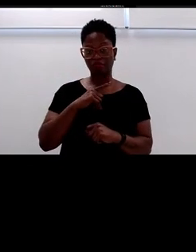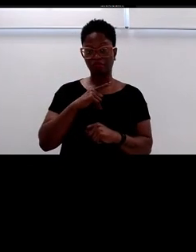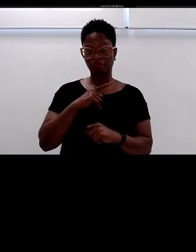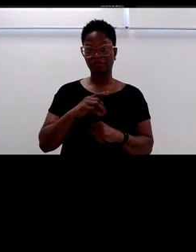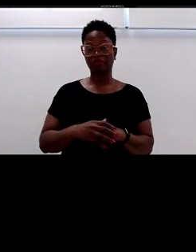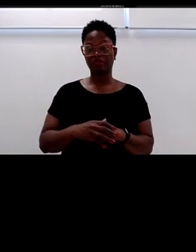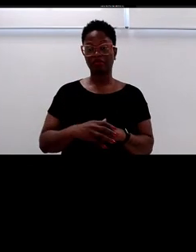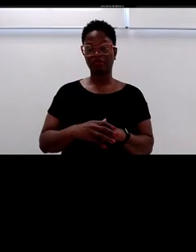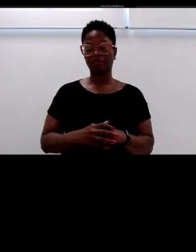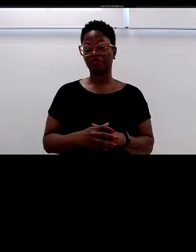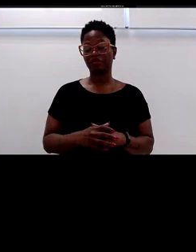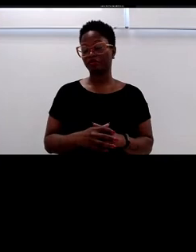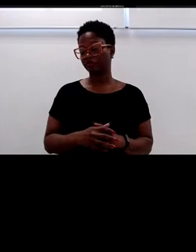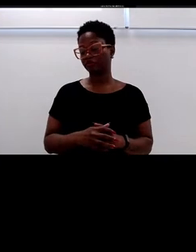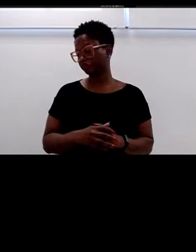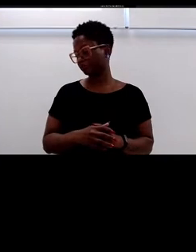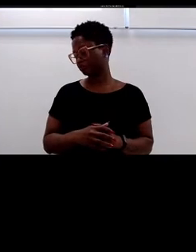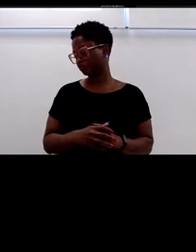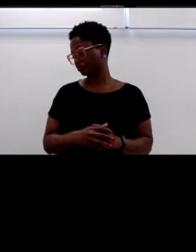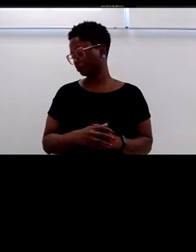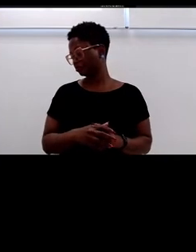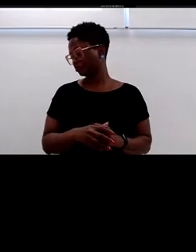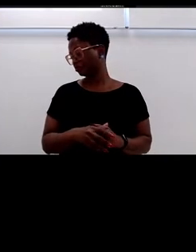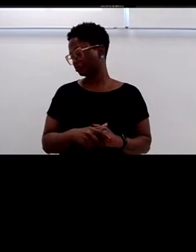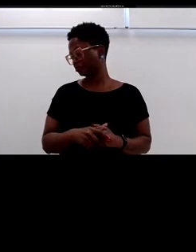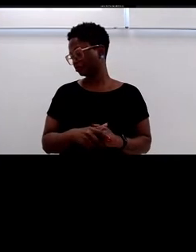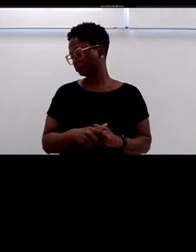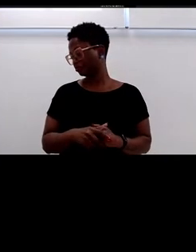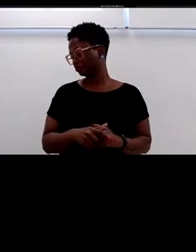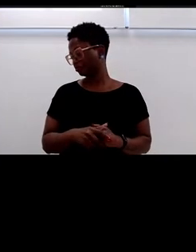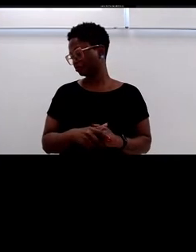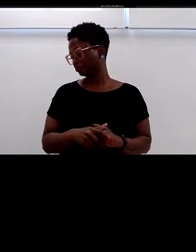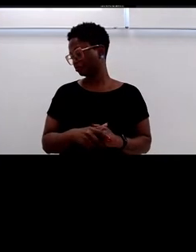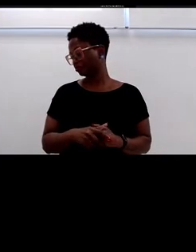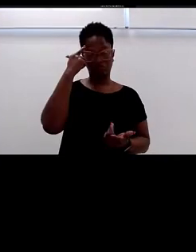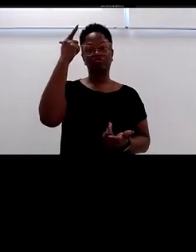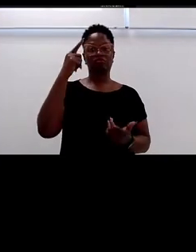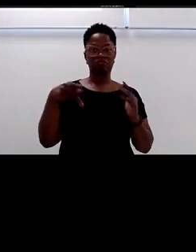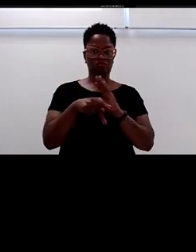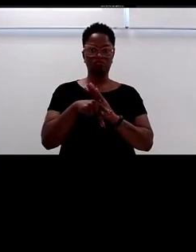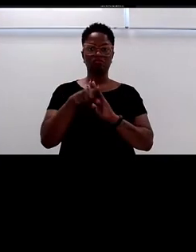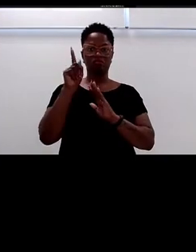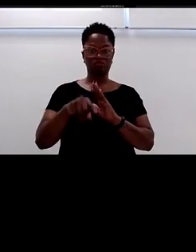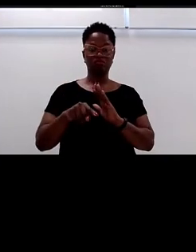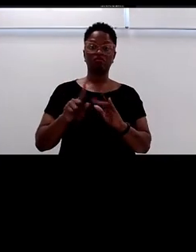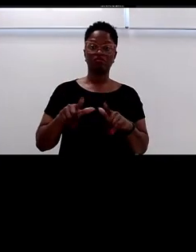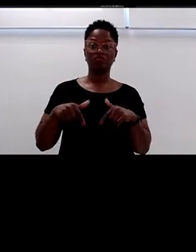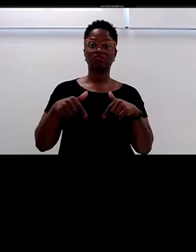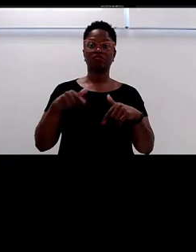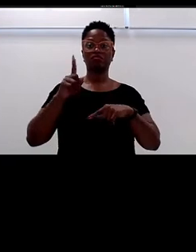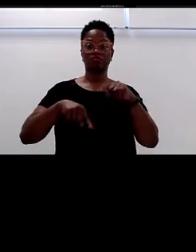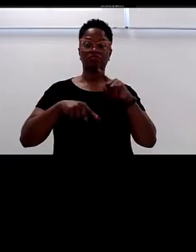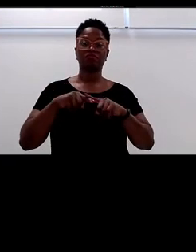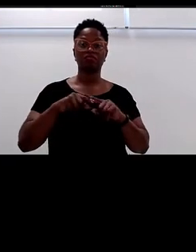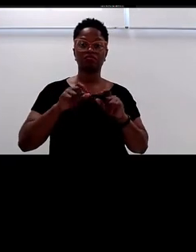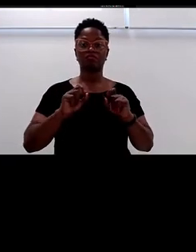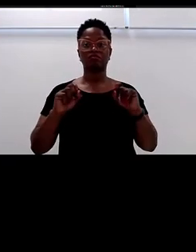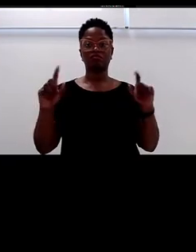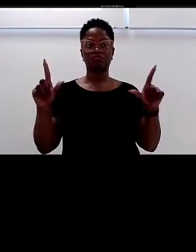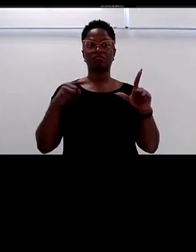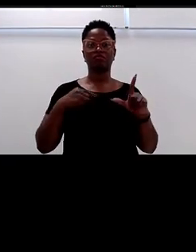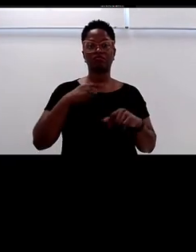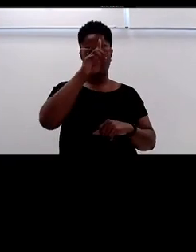Eu ainda não tinha muita ideia, né, da construção da própria, dos próprios atributos dessas figuras. Foi uma coisa que foi surgindo com o